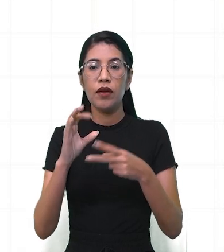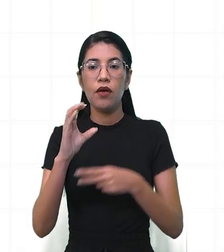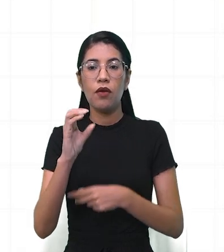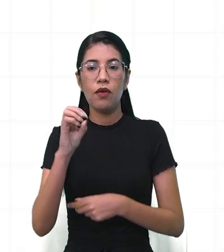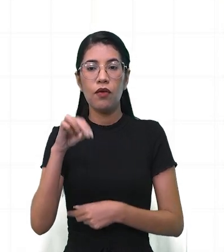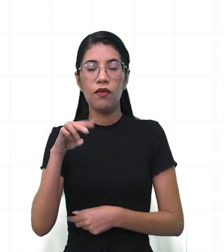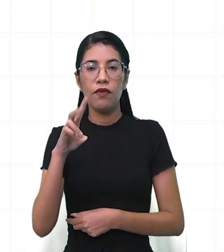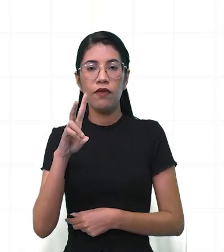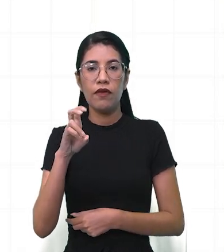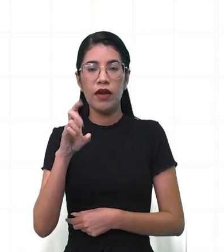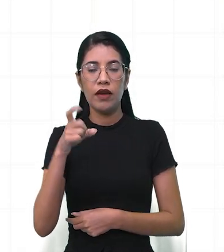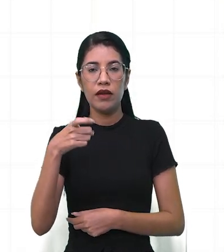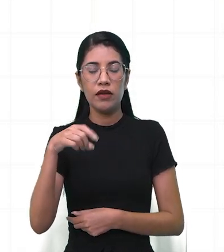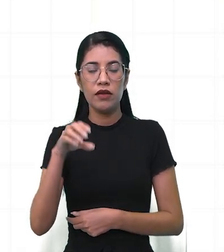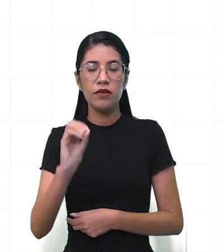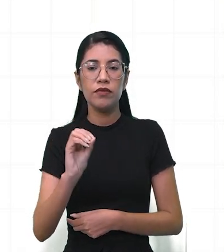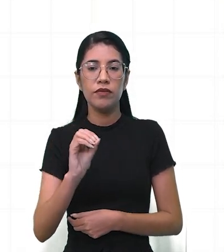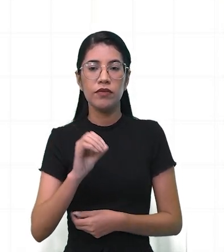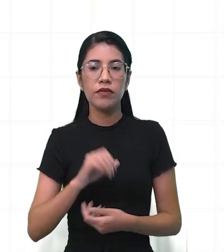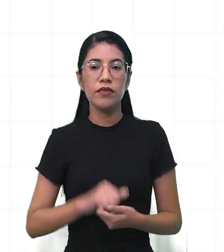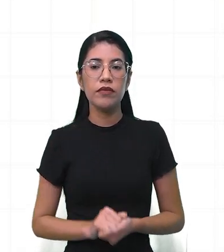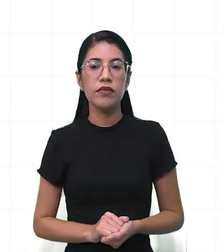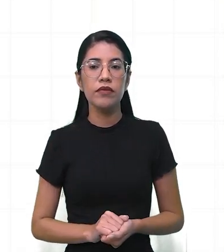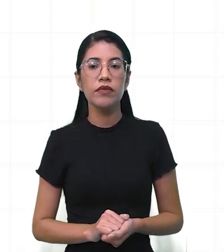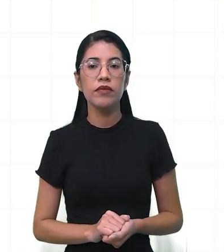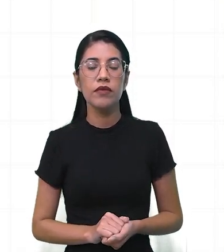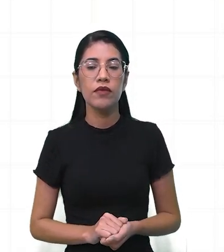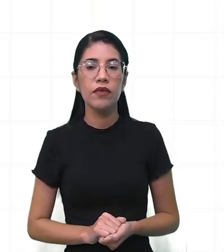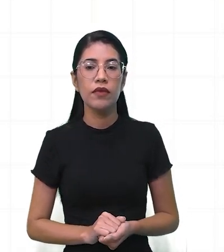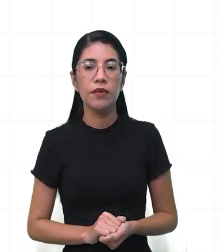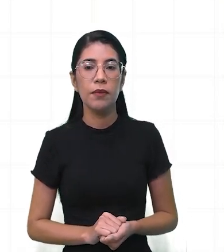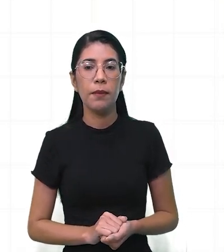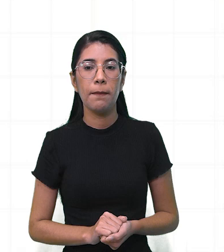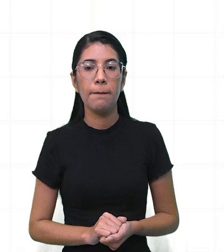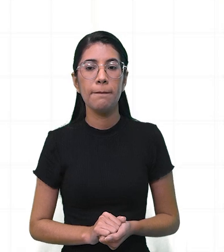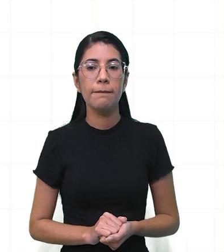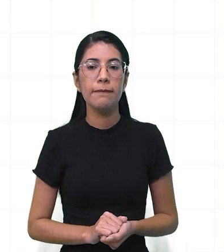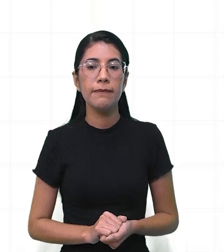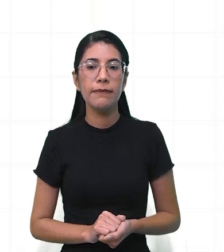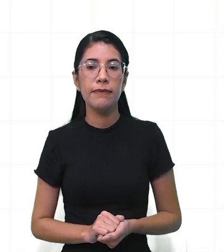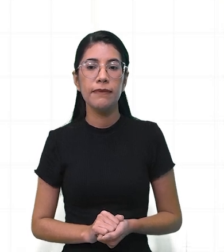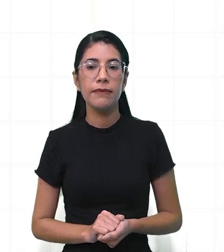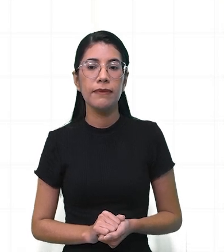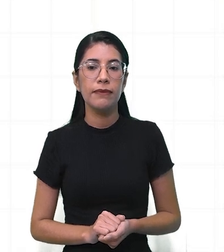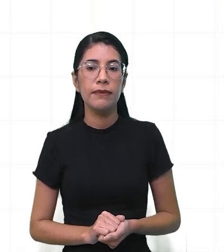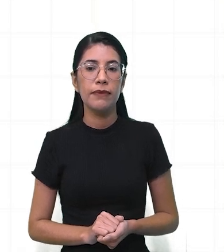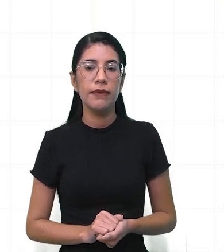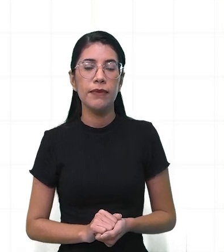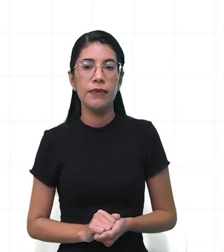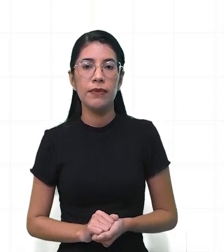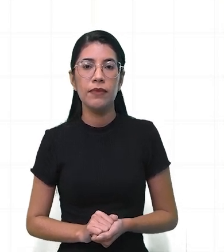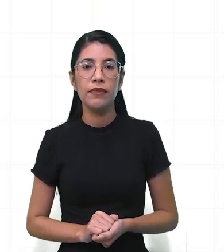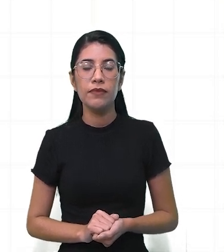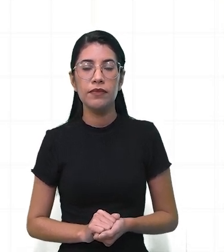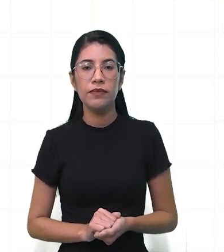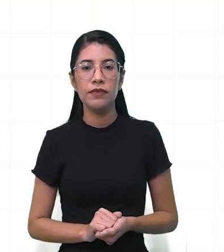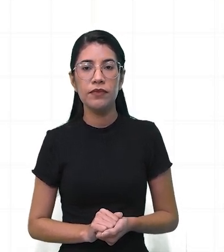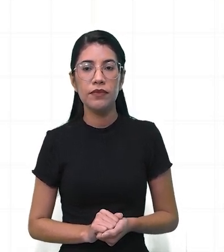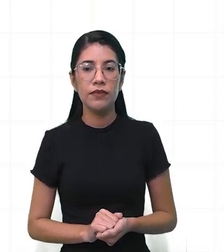tá? Ângulos, tá? Eu esqueci do A. Dos ângulos externos de um polígono